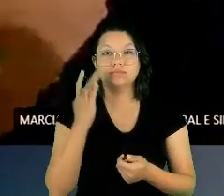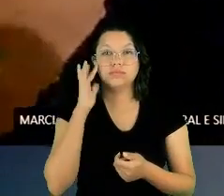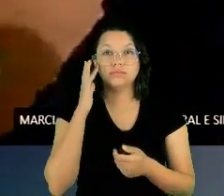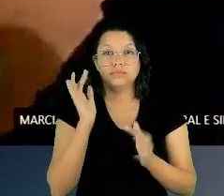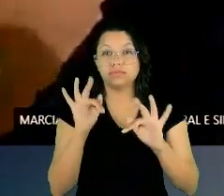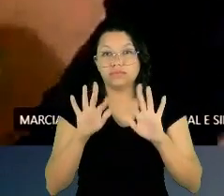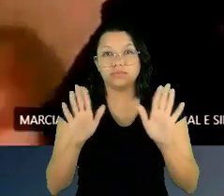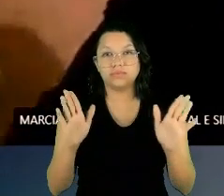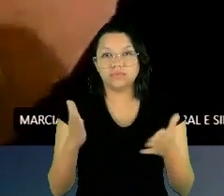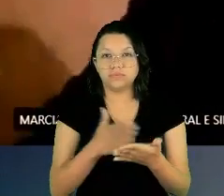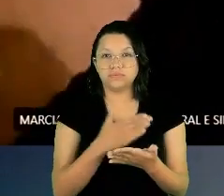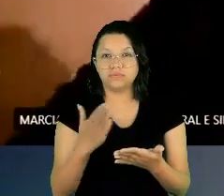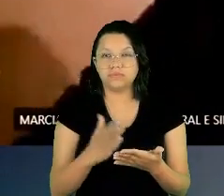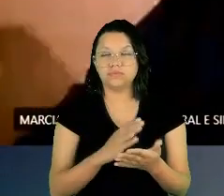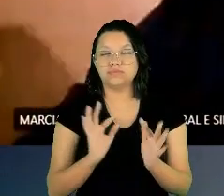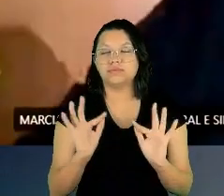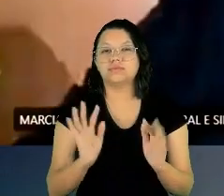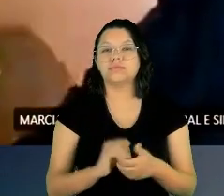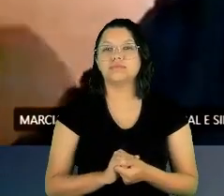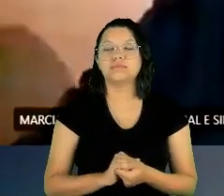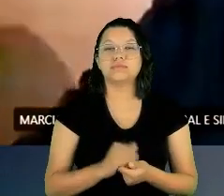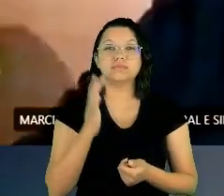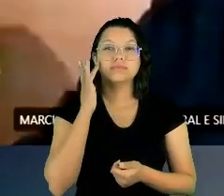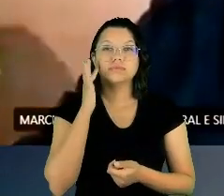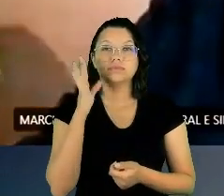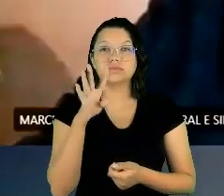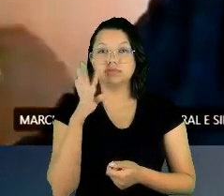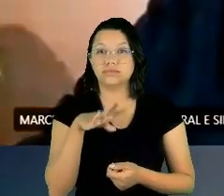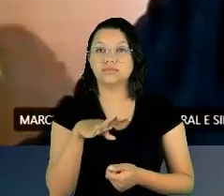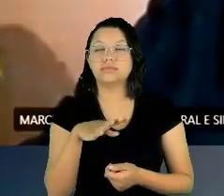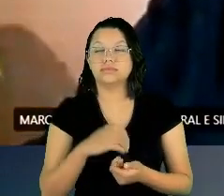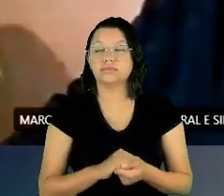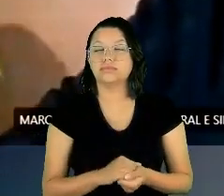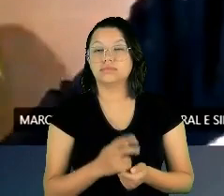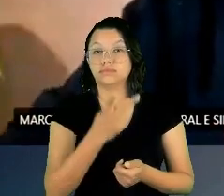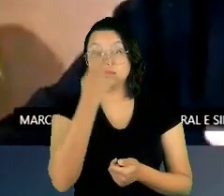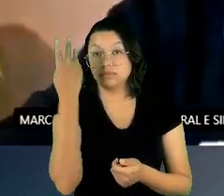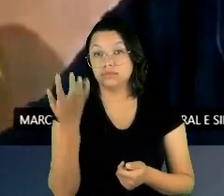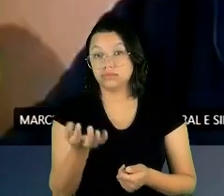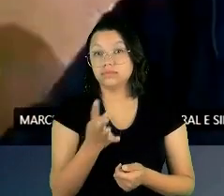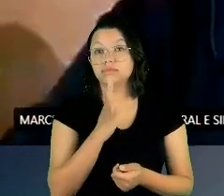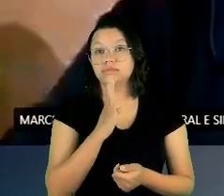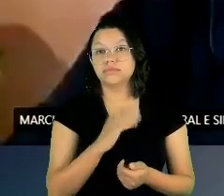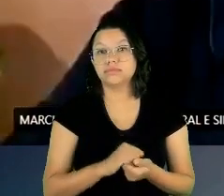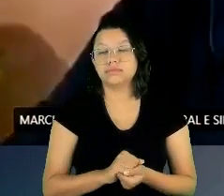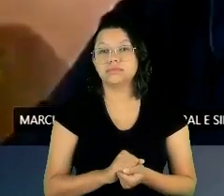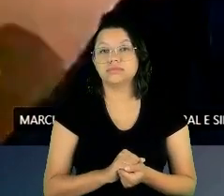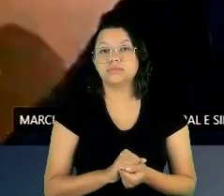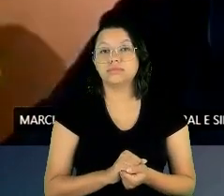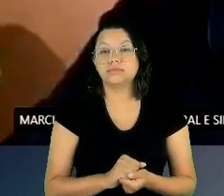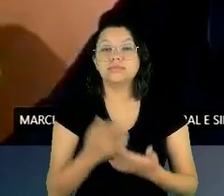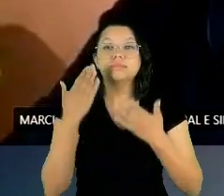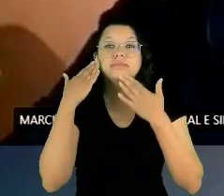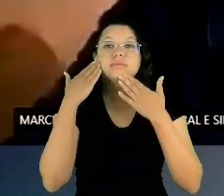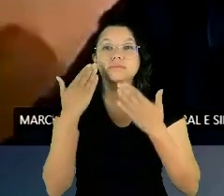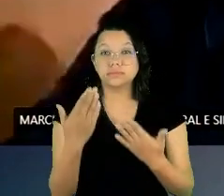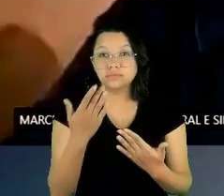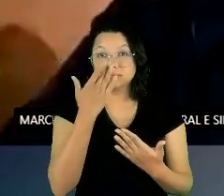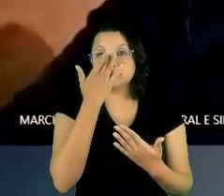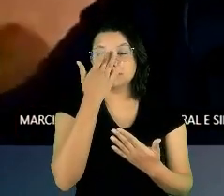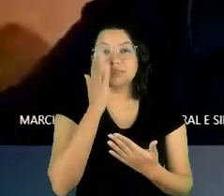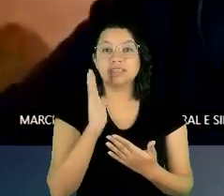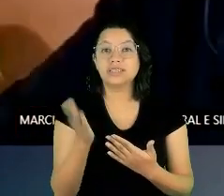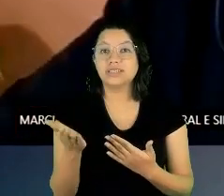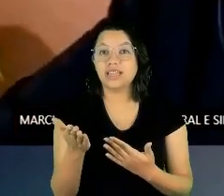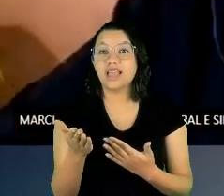Coisas. Acho que esses são os livros que eu acho legais e interessantes para quem quer conhecer. Olha,